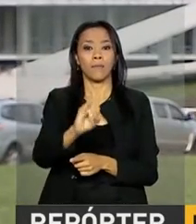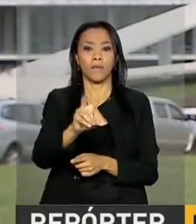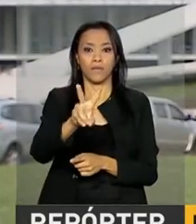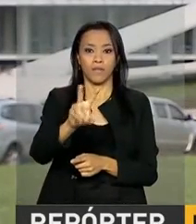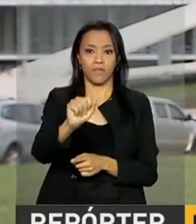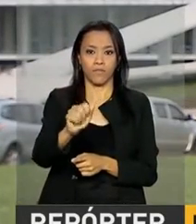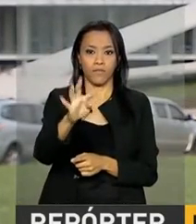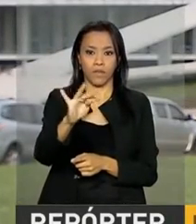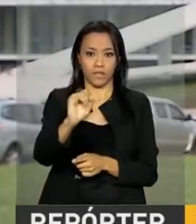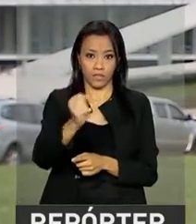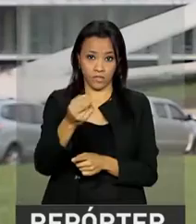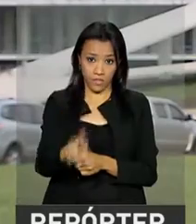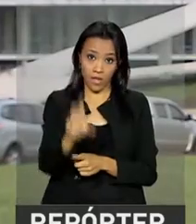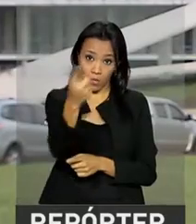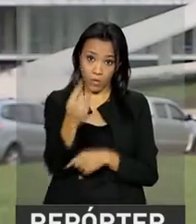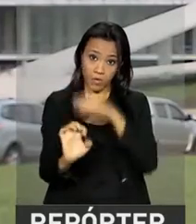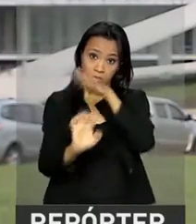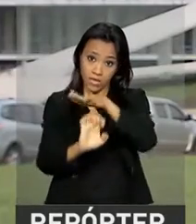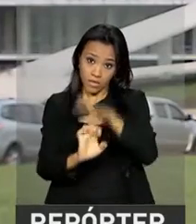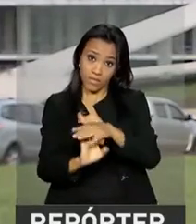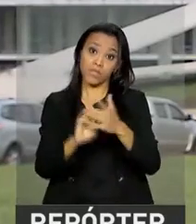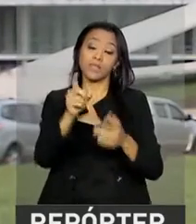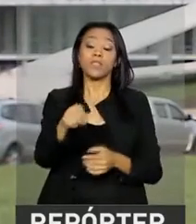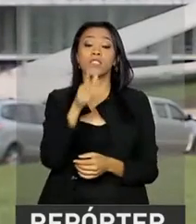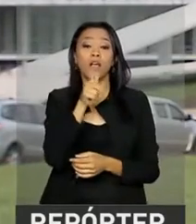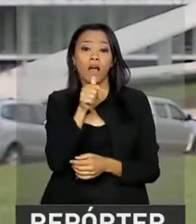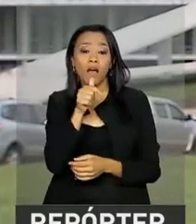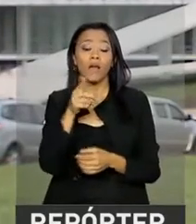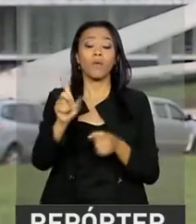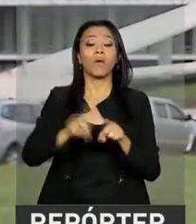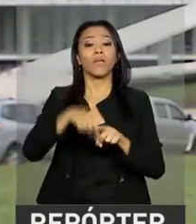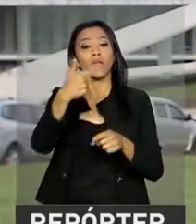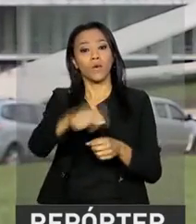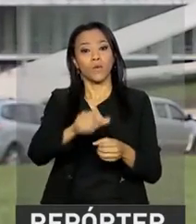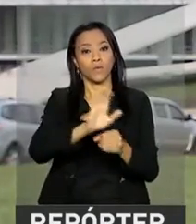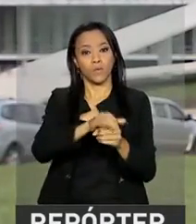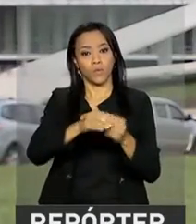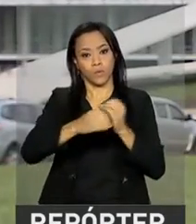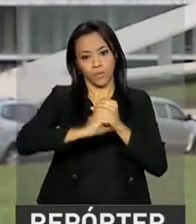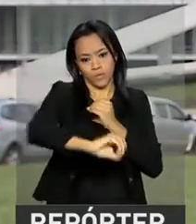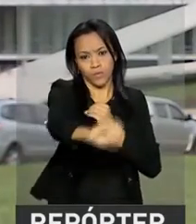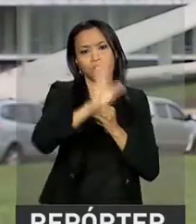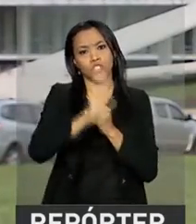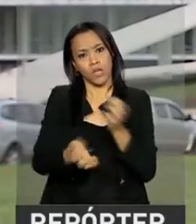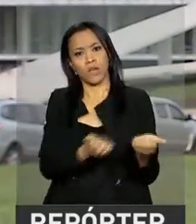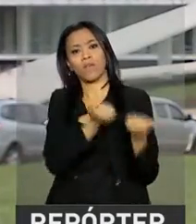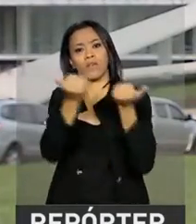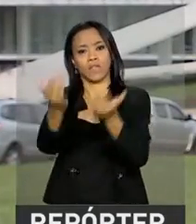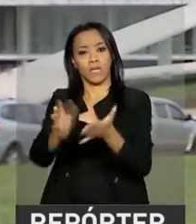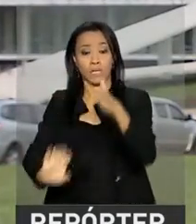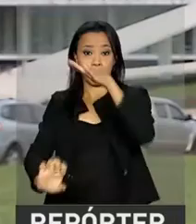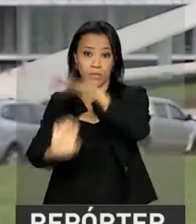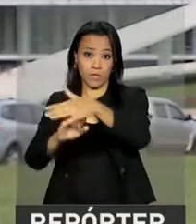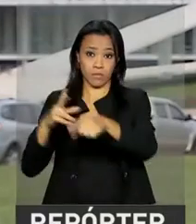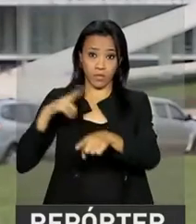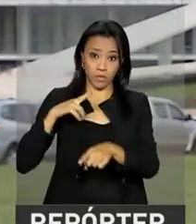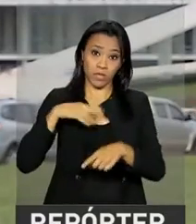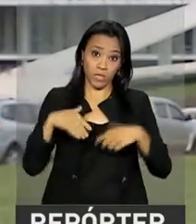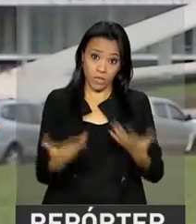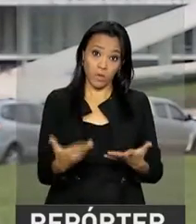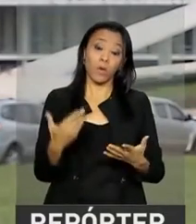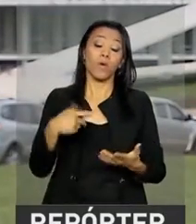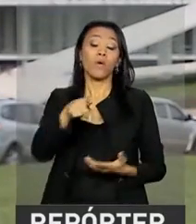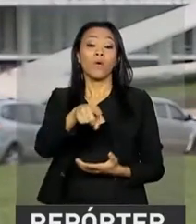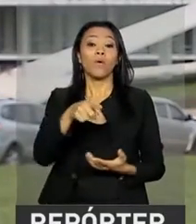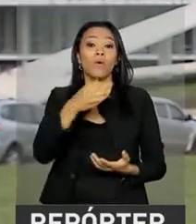renegociação de dívidas a companhia estadual de água e esgoto cedae foi entregue à iniciativa privada com isso o estado deixa de gastar